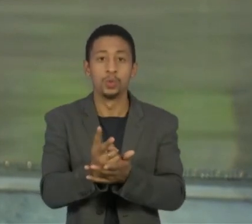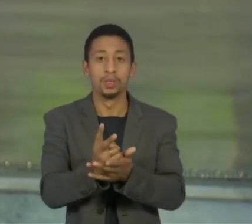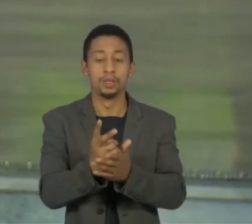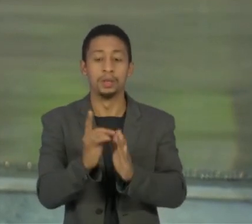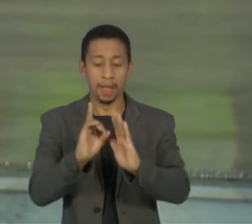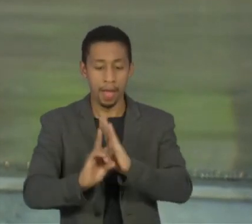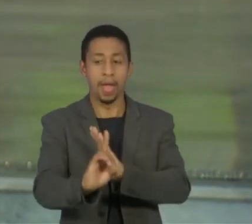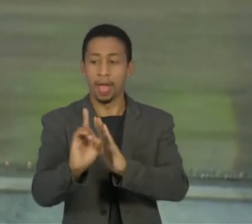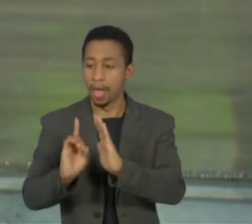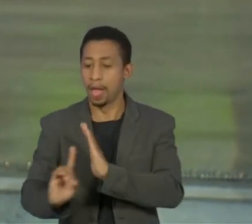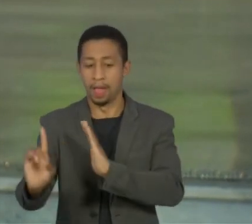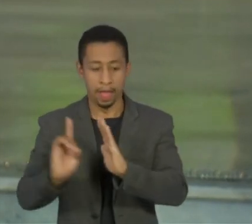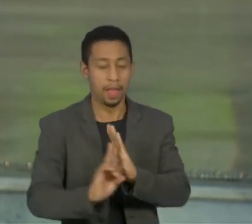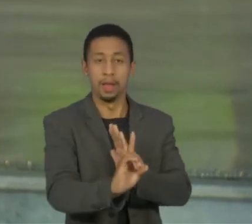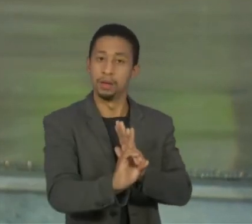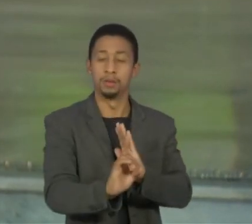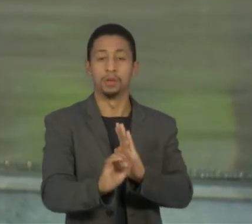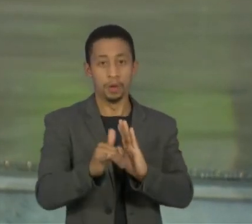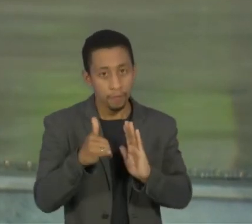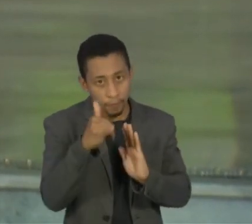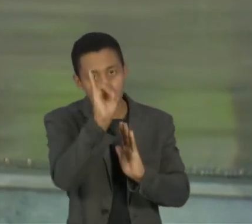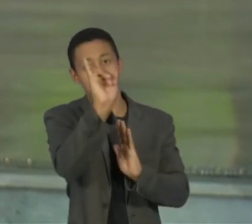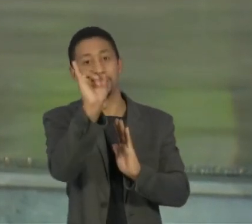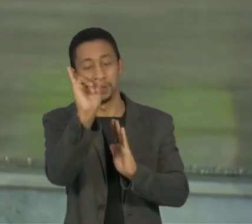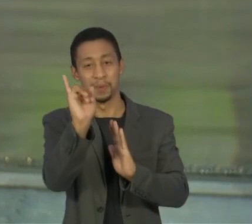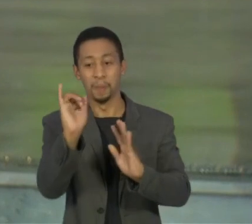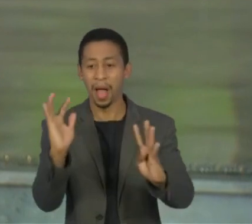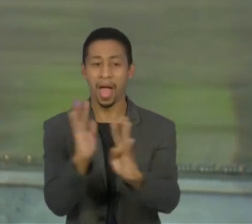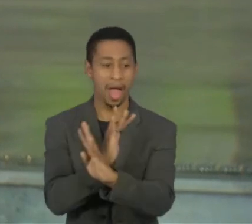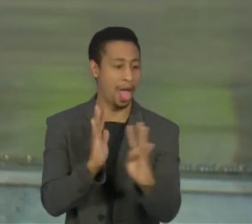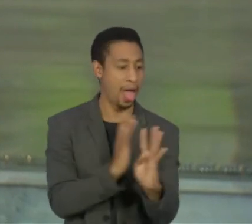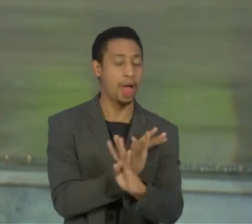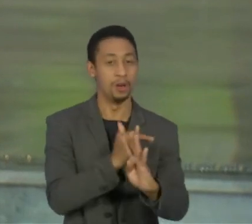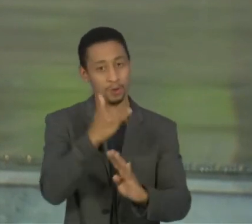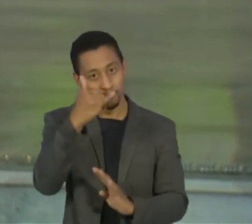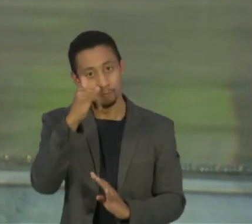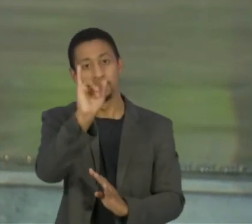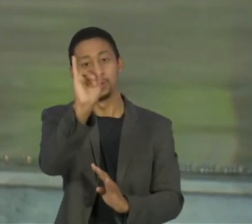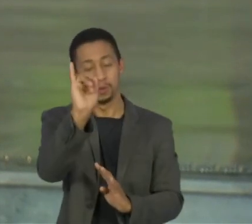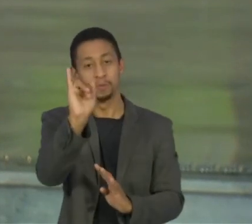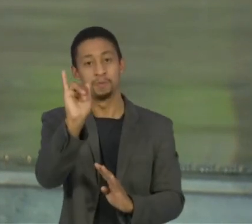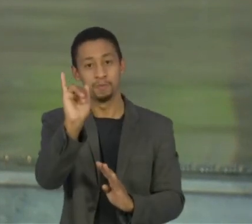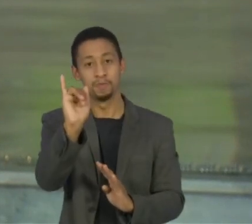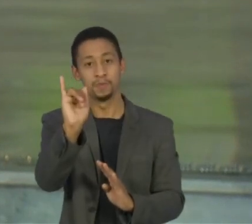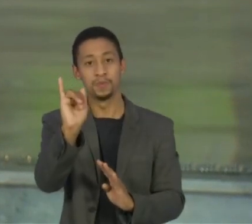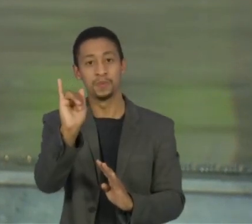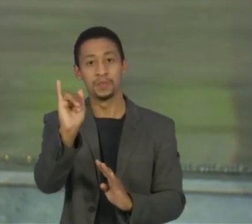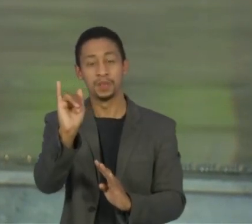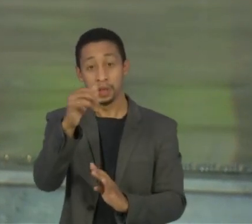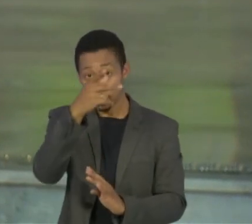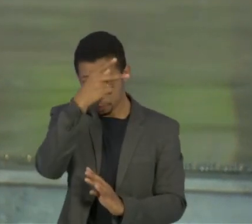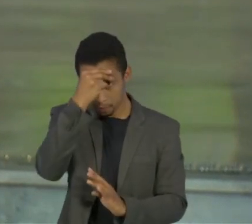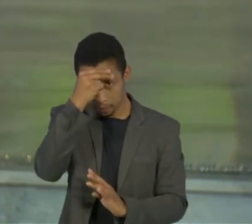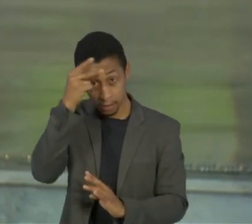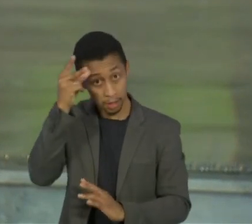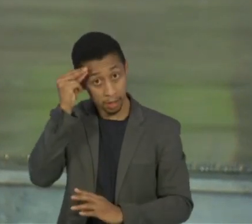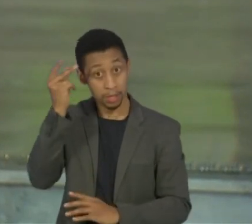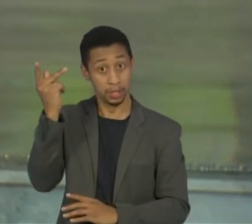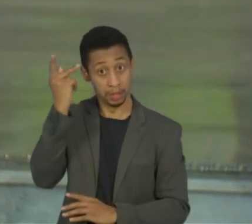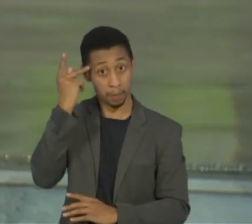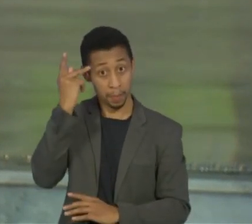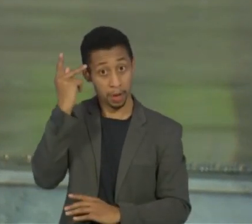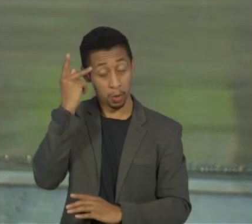desnecessário, continuaram a evitar aglomeração. E agora o município, ao invés de